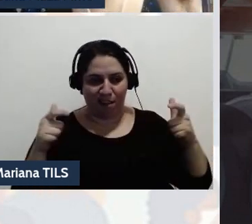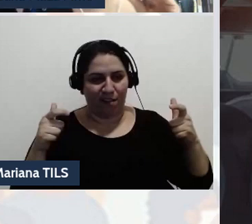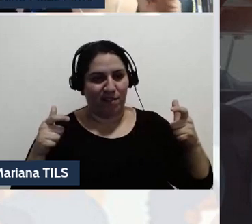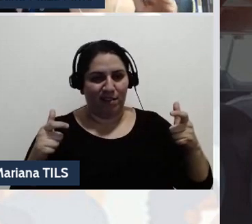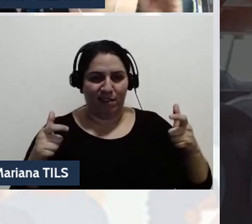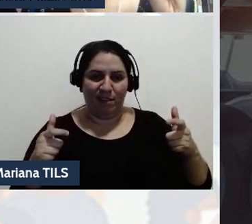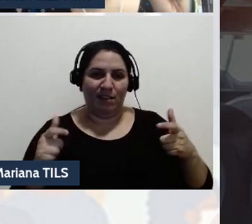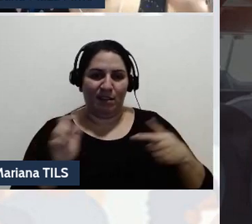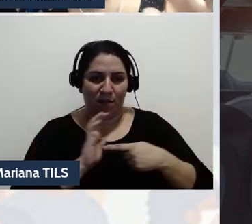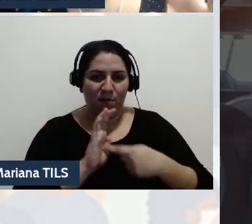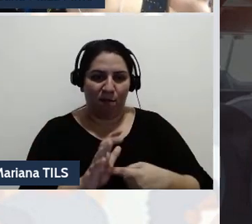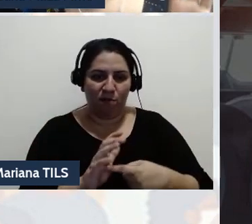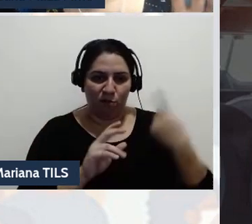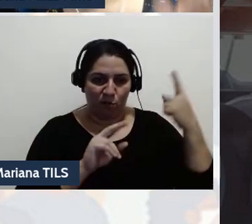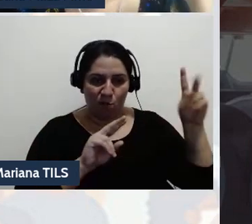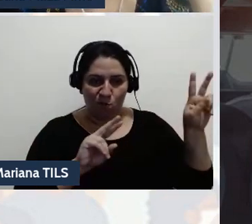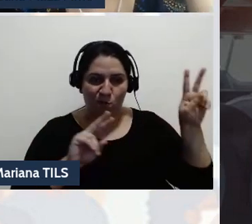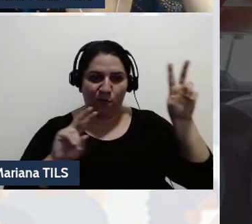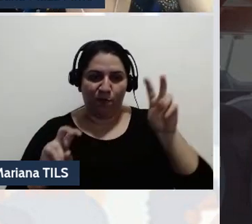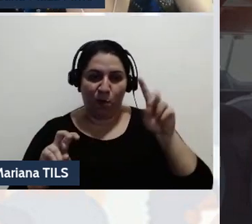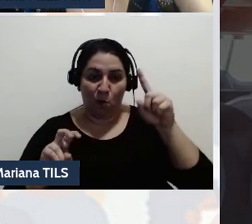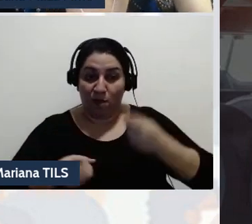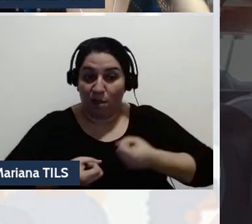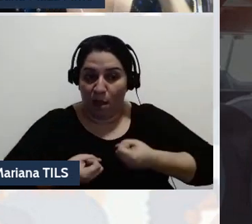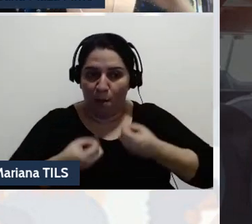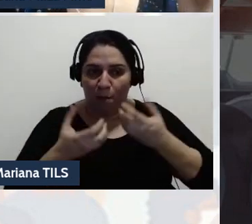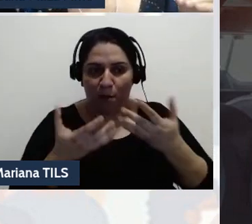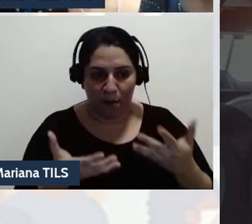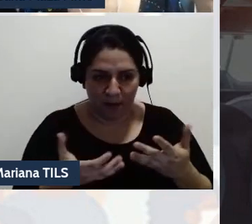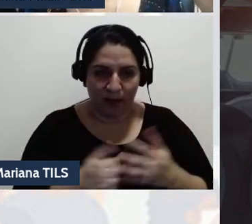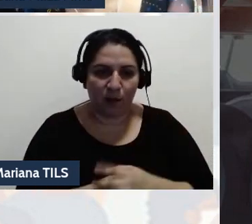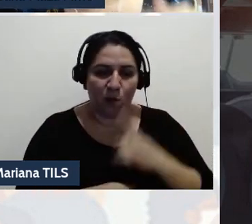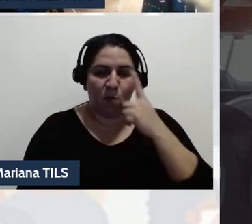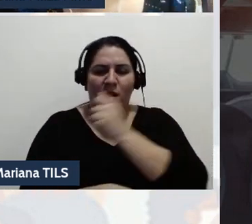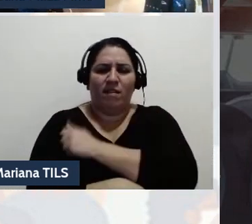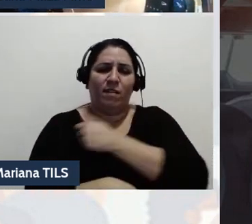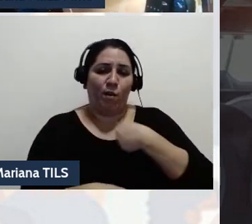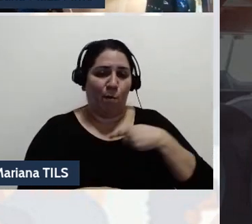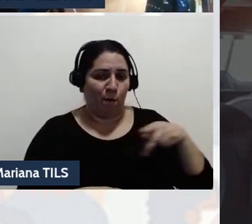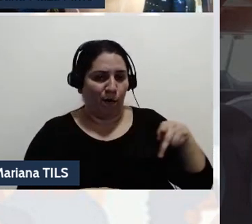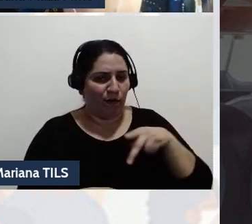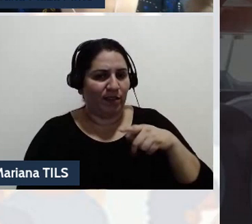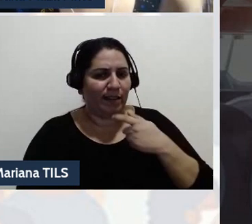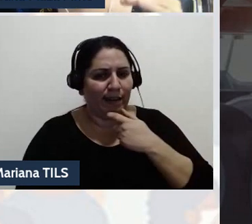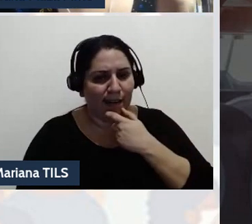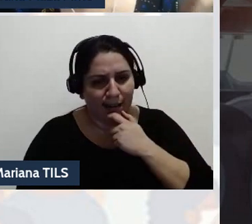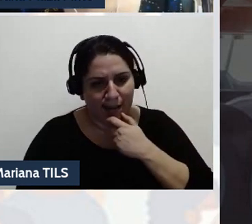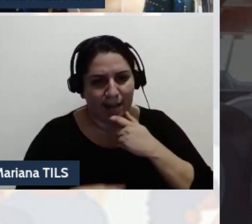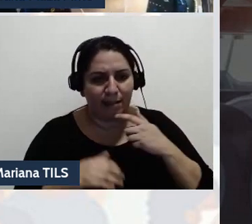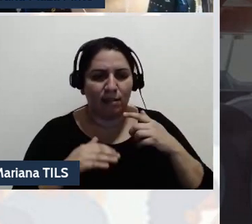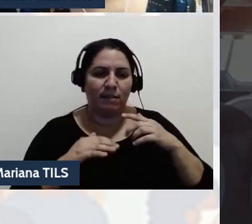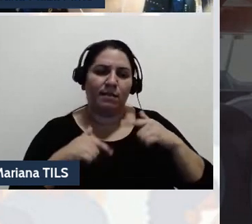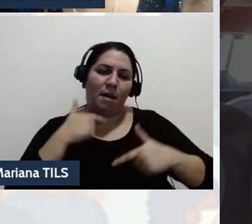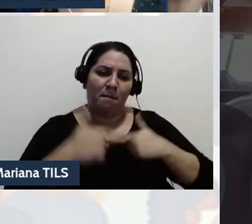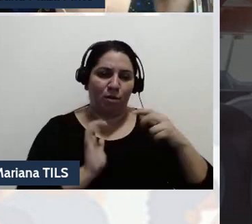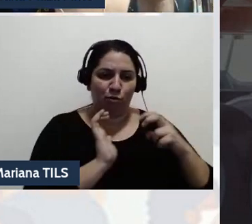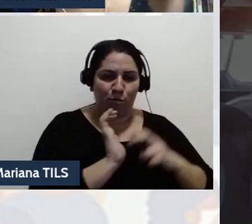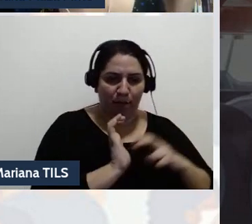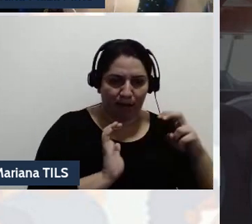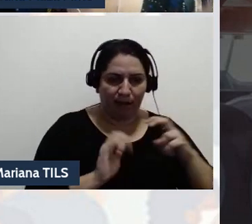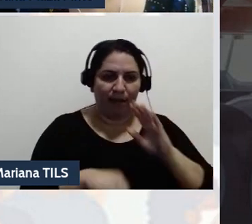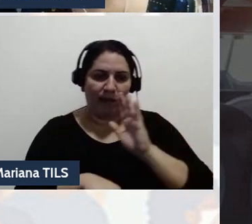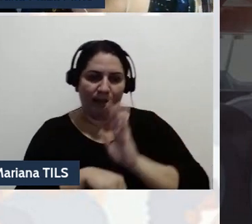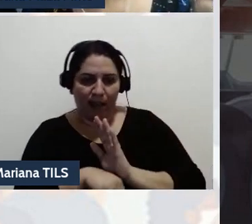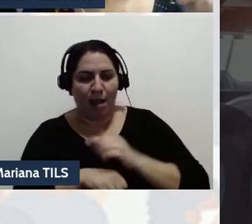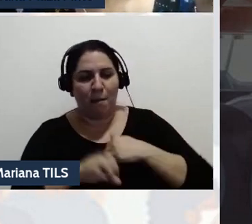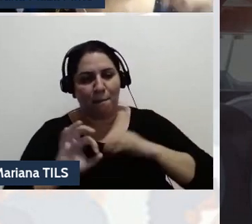essa sobrecarga como regra, né? A aluna fala: eu sou professora de inglês, trabalho de manhã, estudo à tarde, eu tenho que preparar